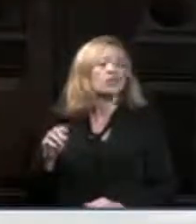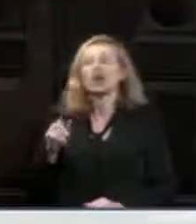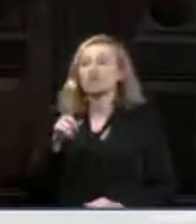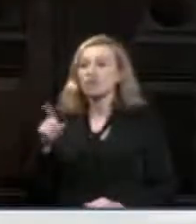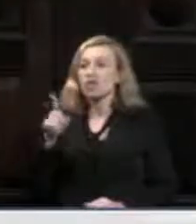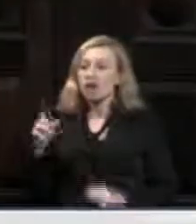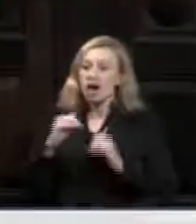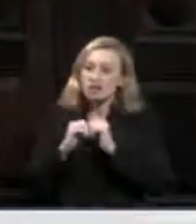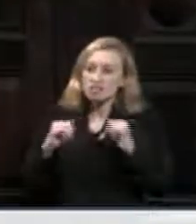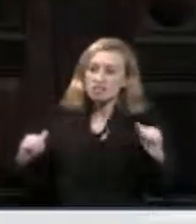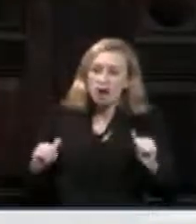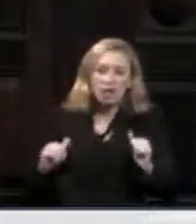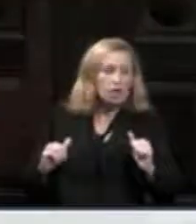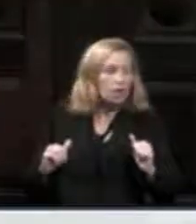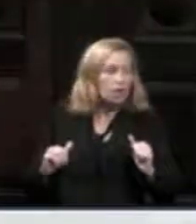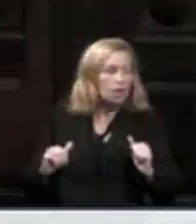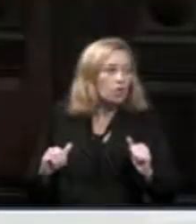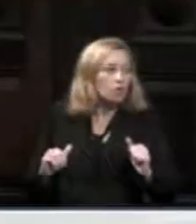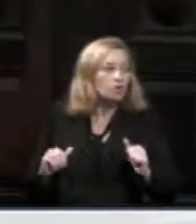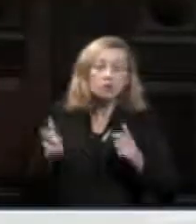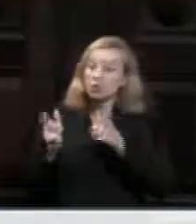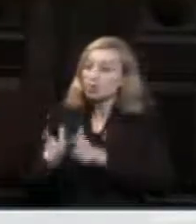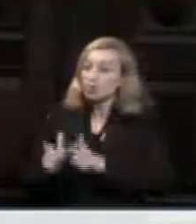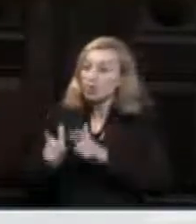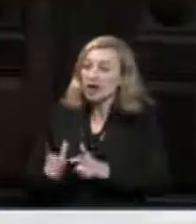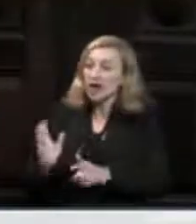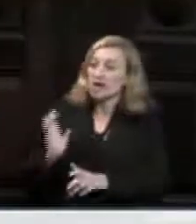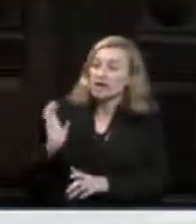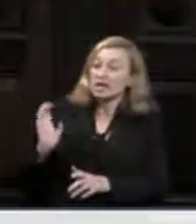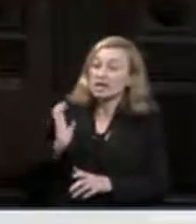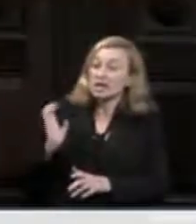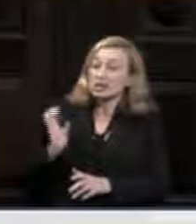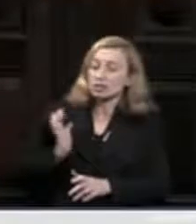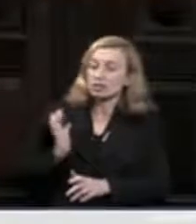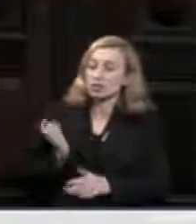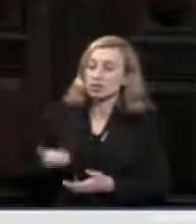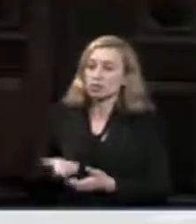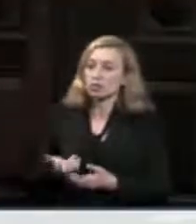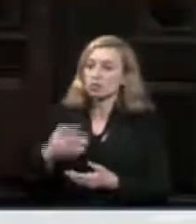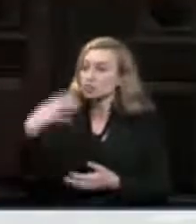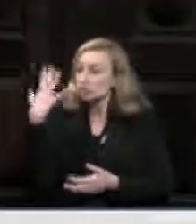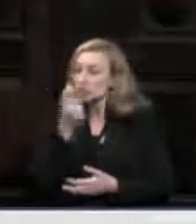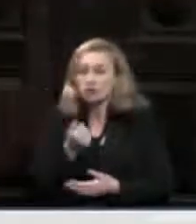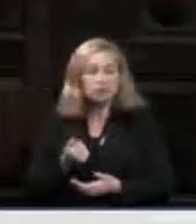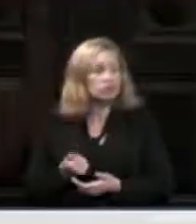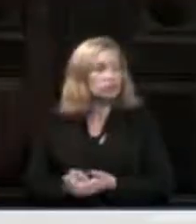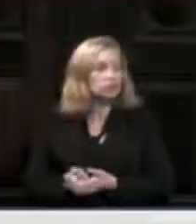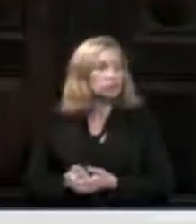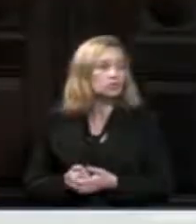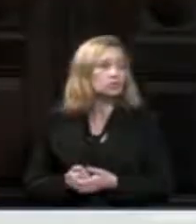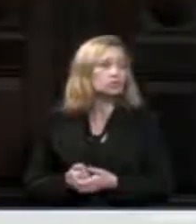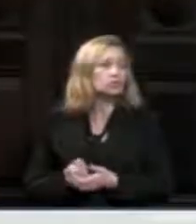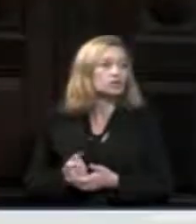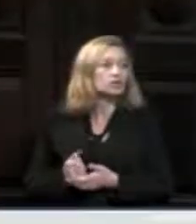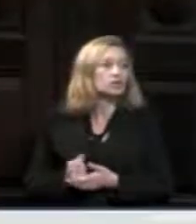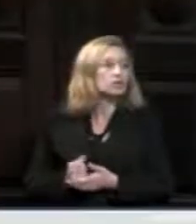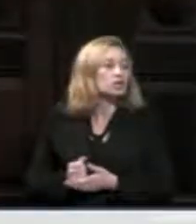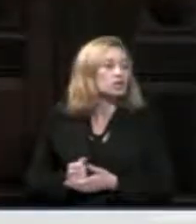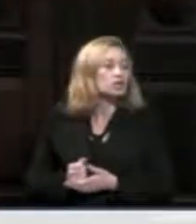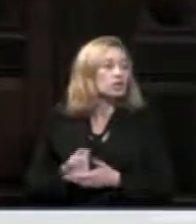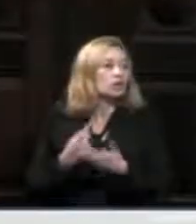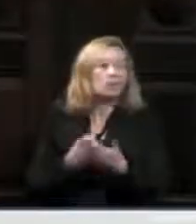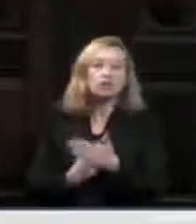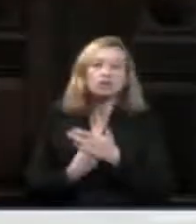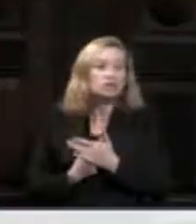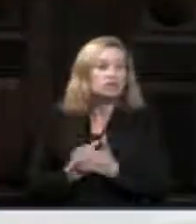parque. Mas incluiu-se no parque áreas de habitação popular, área de moradia de